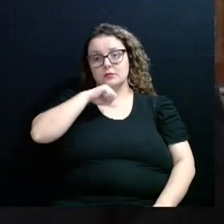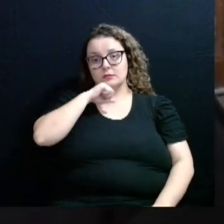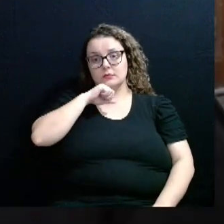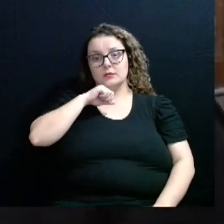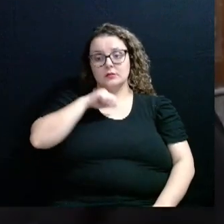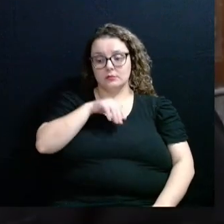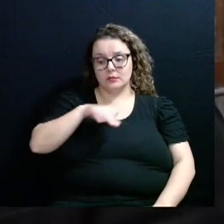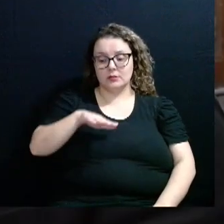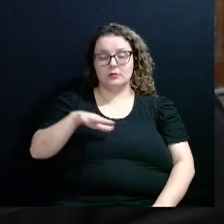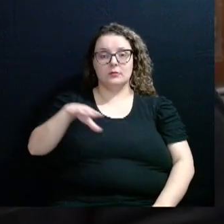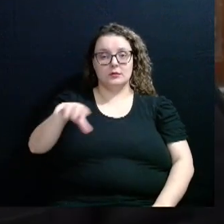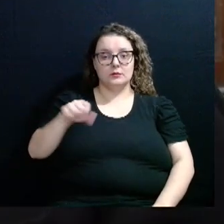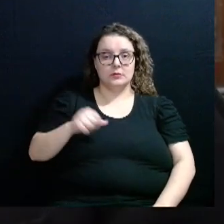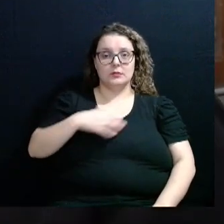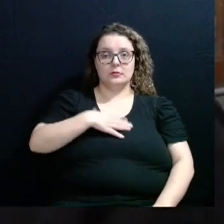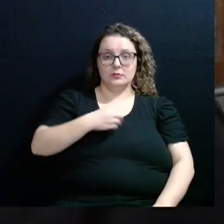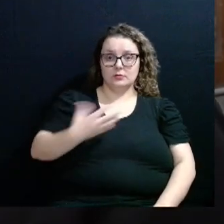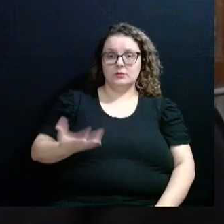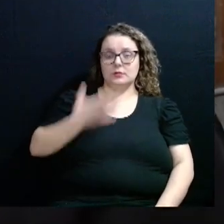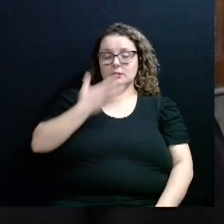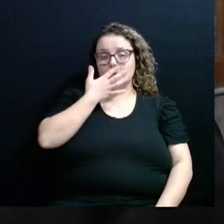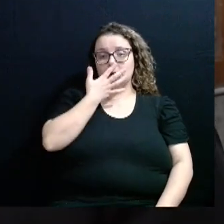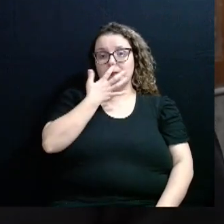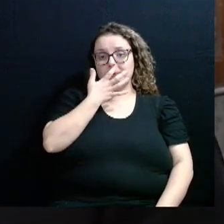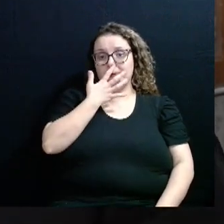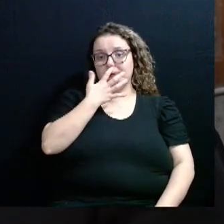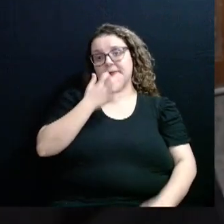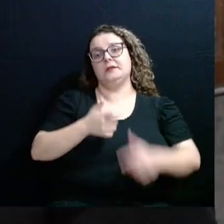filhos. Então você ampliando e deixando os dois